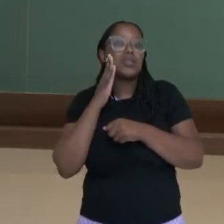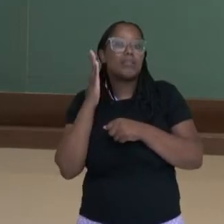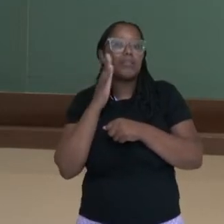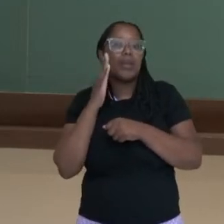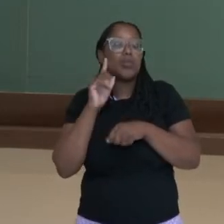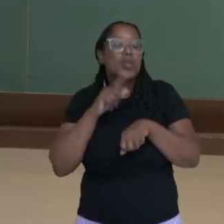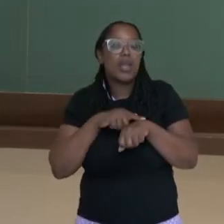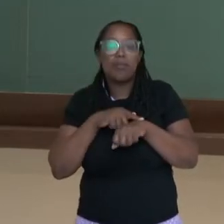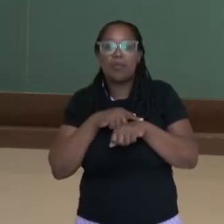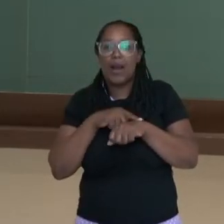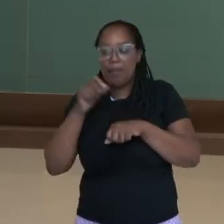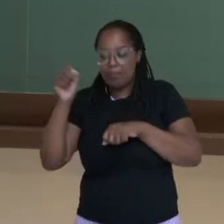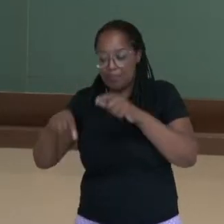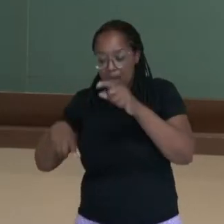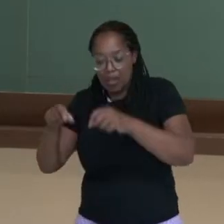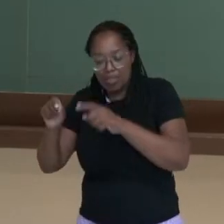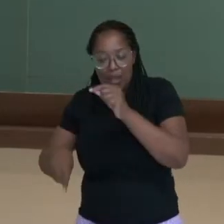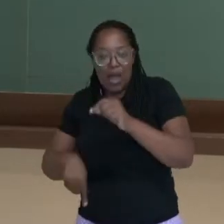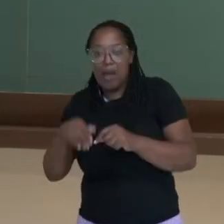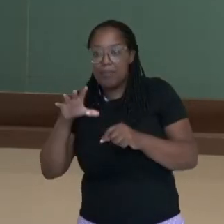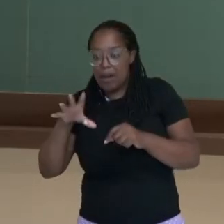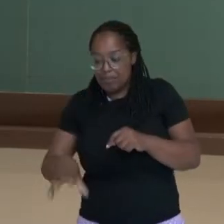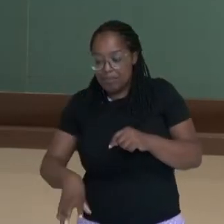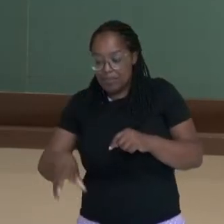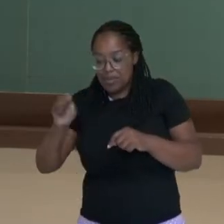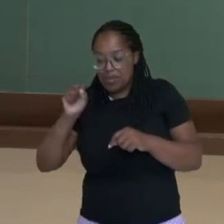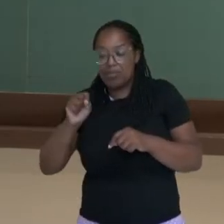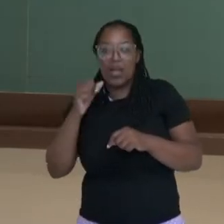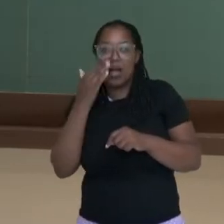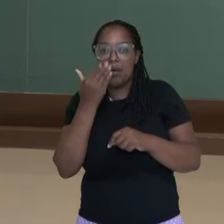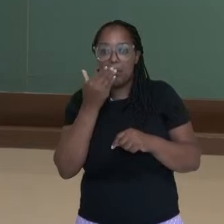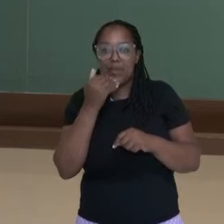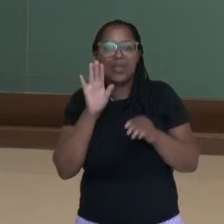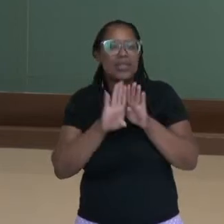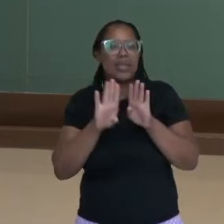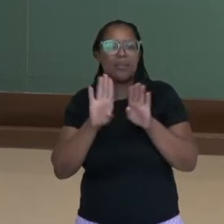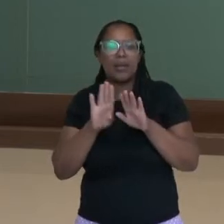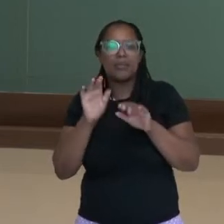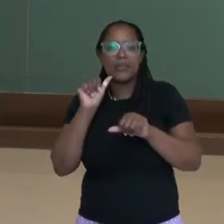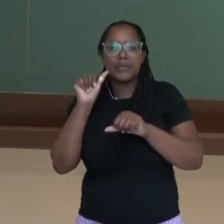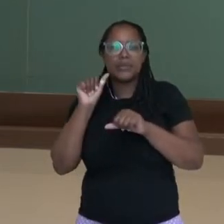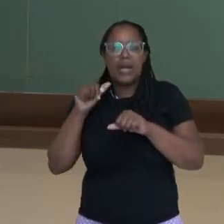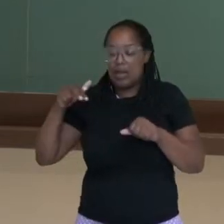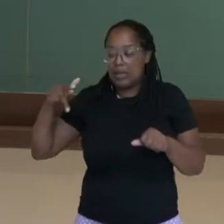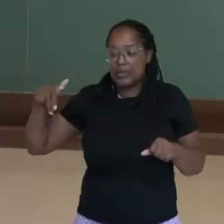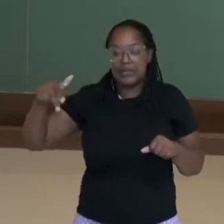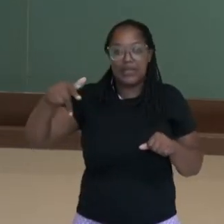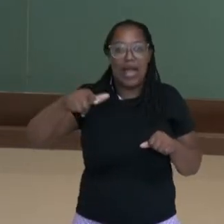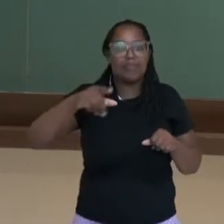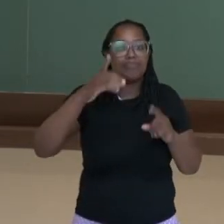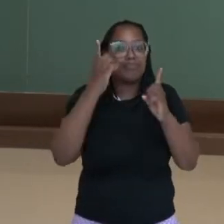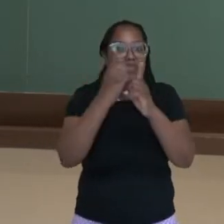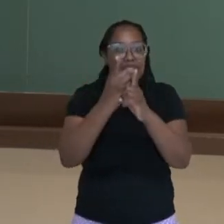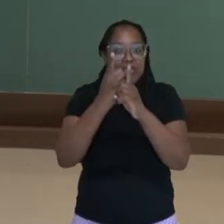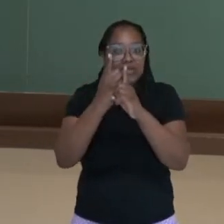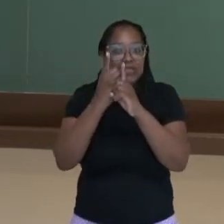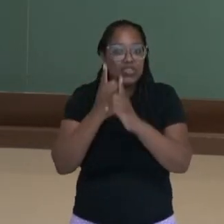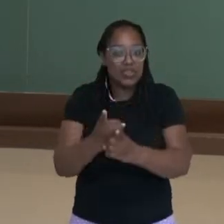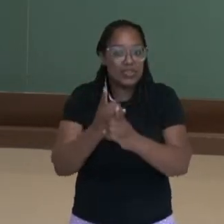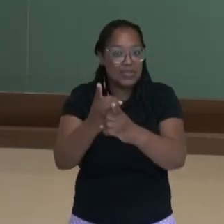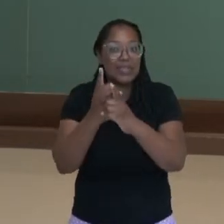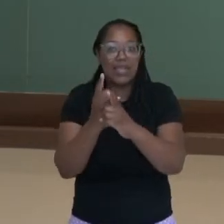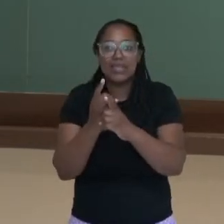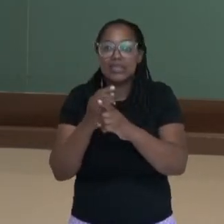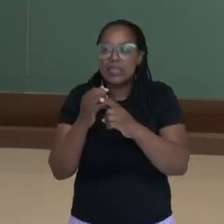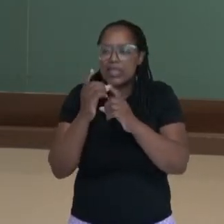colher, né, o tempo de plantar, o tempo para fazer uma migração, para percorrer longas distâncias, né? Se tivesse muito frio, um